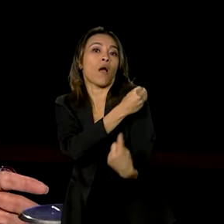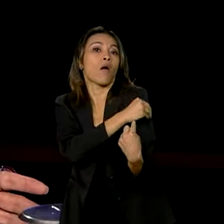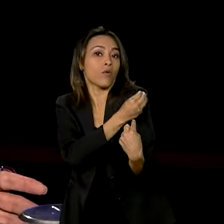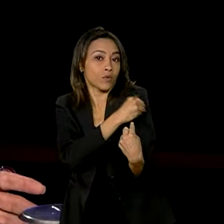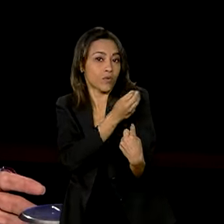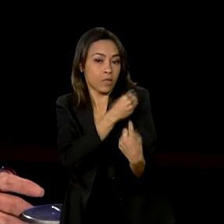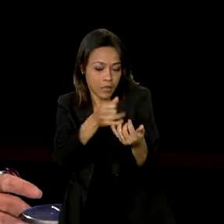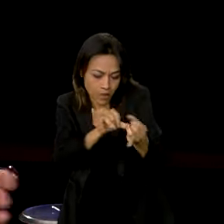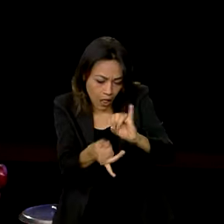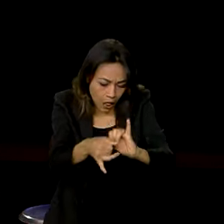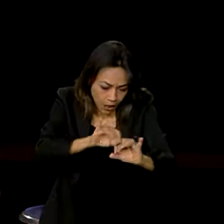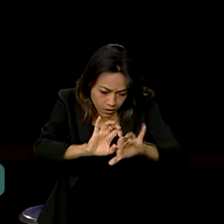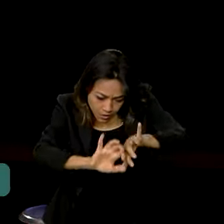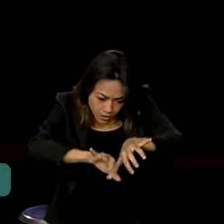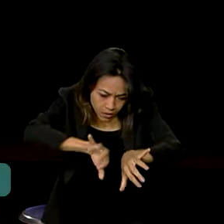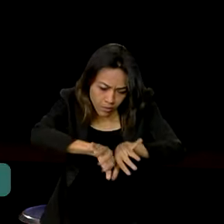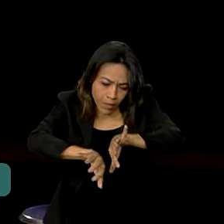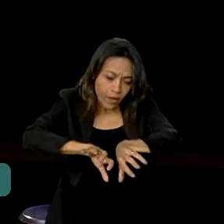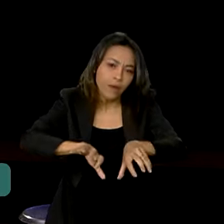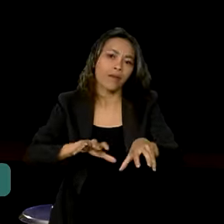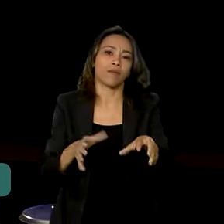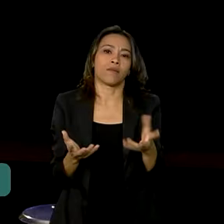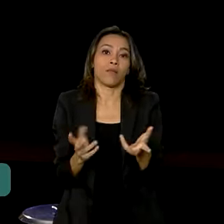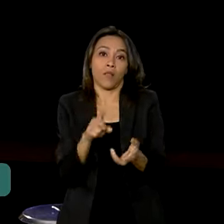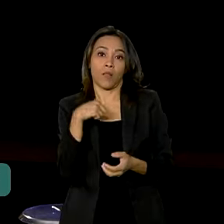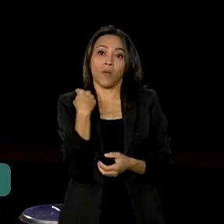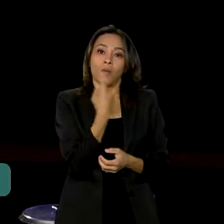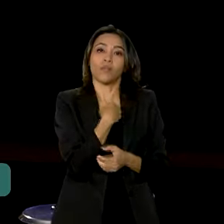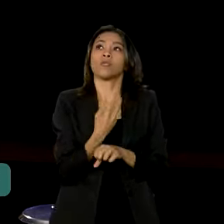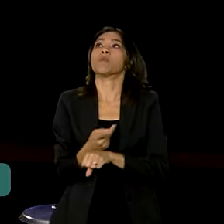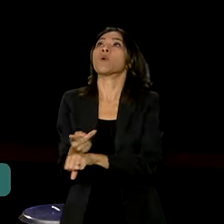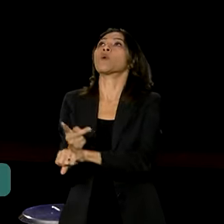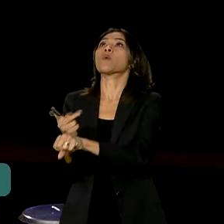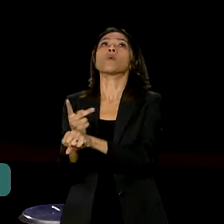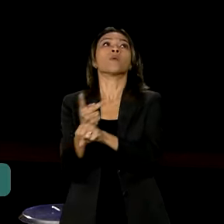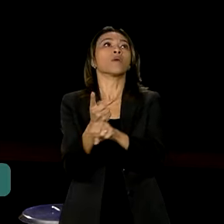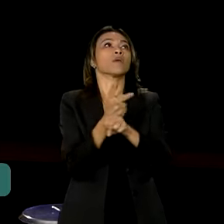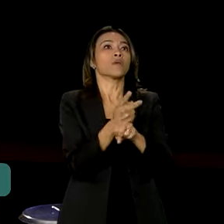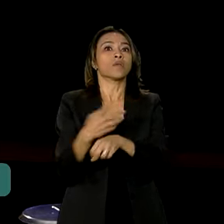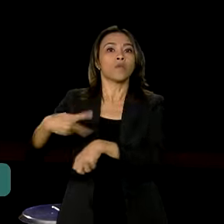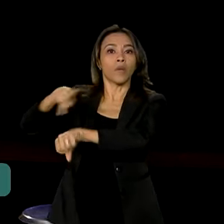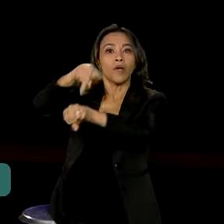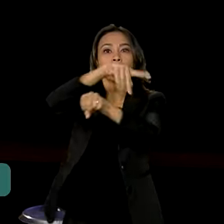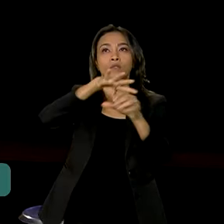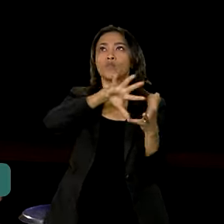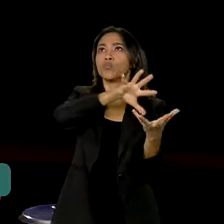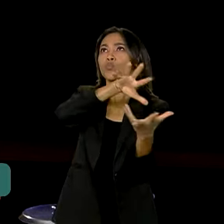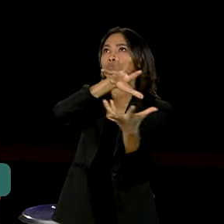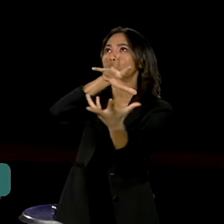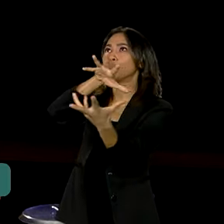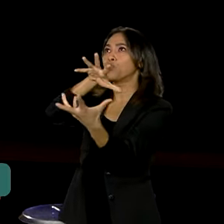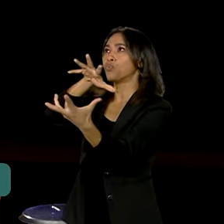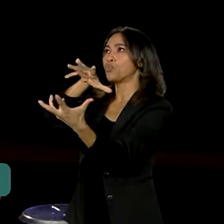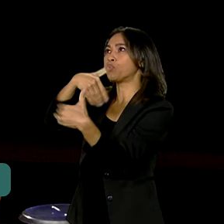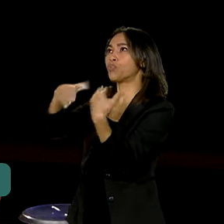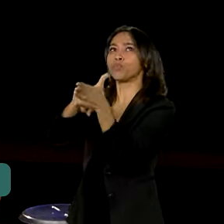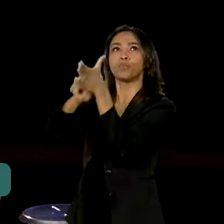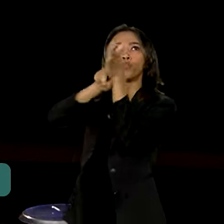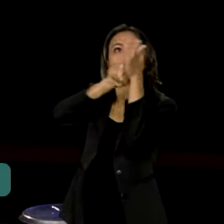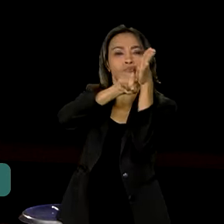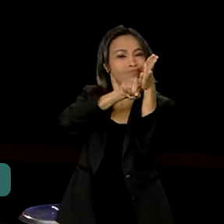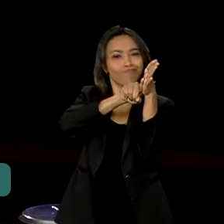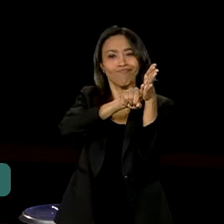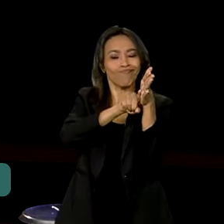nós estamos, não estamos atrás de nenhum país do mundo no desenvolvimento e pesquisa nessa área.